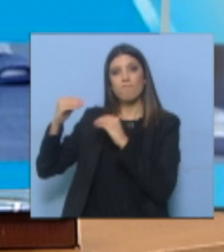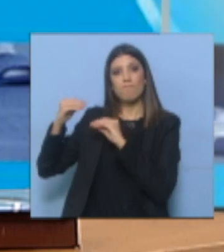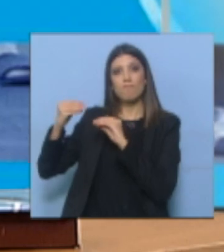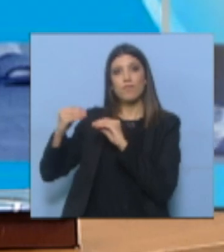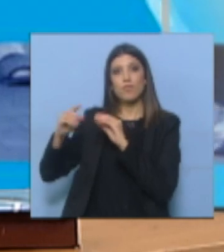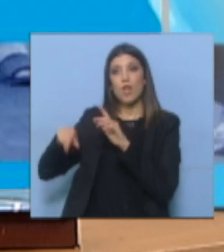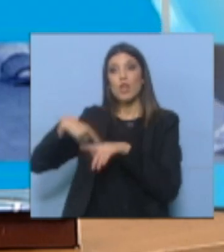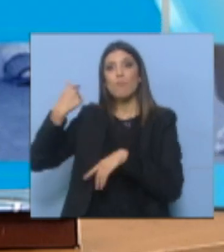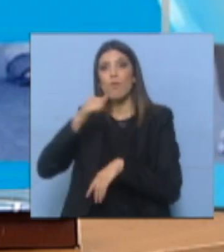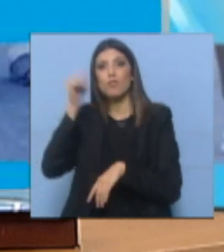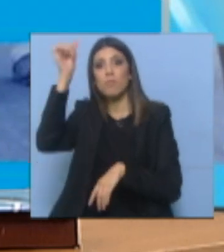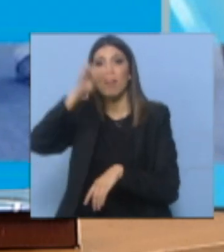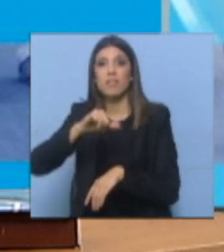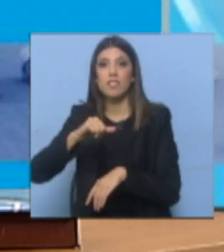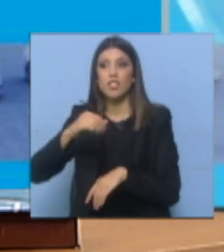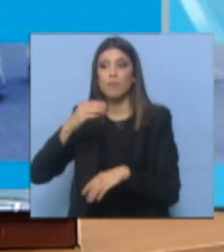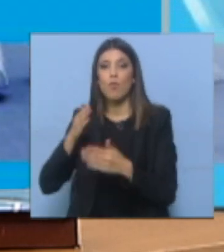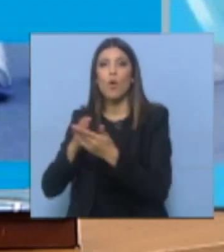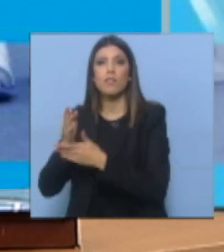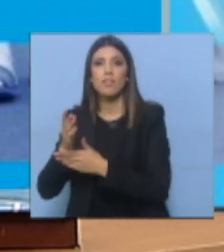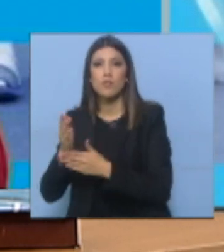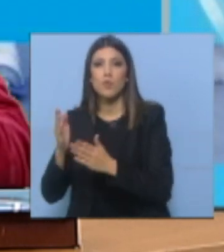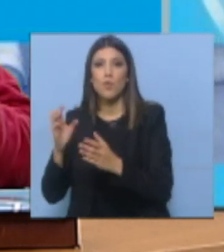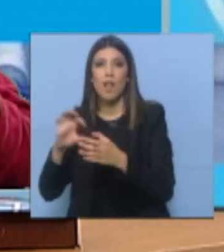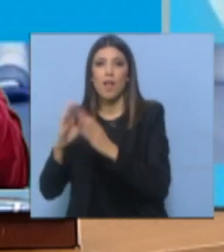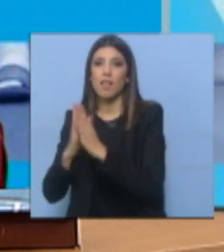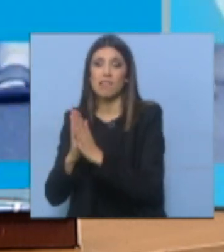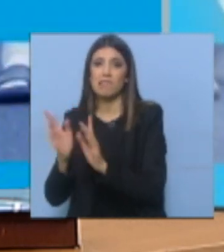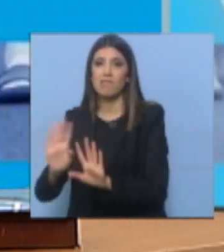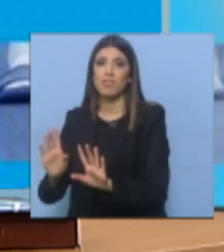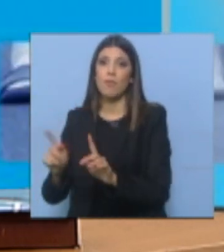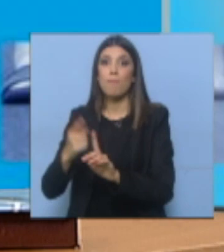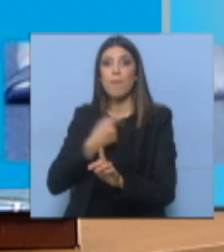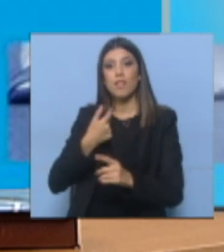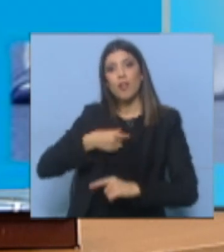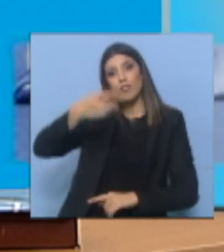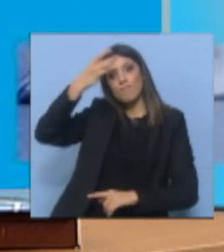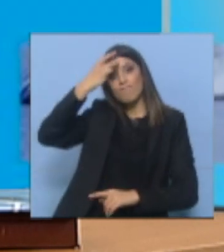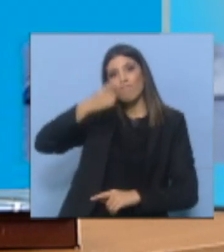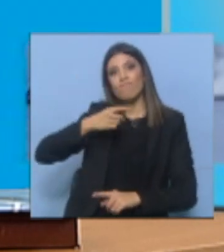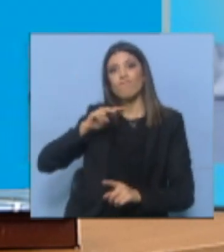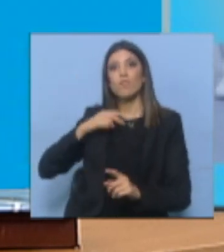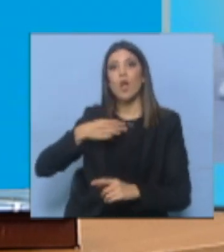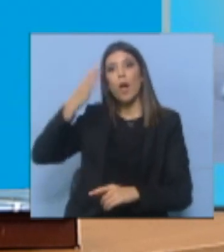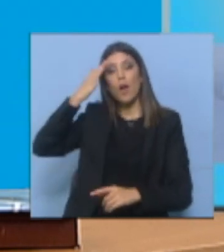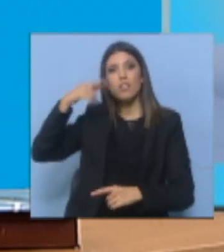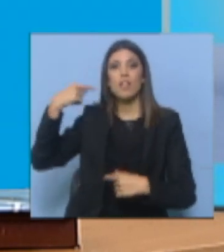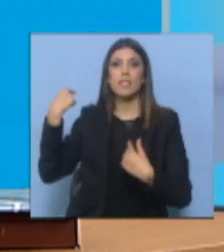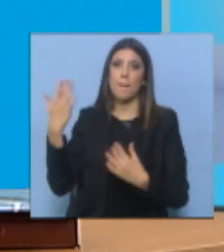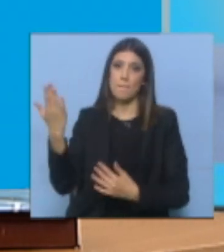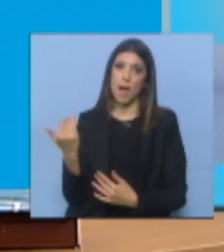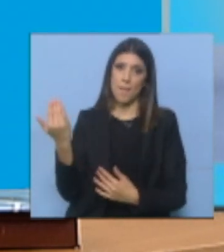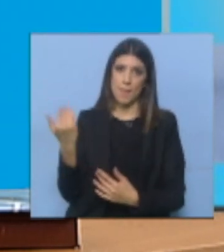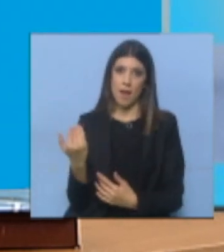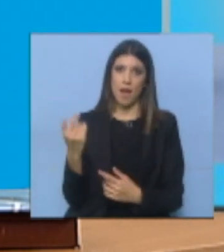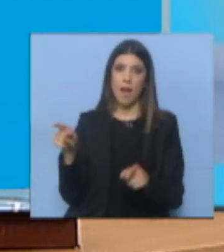Portanto, nós precisamos de todos tomar consciência disso. E à medida que acompanhamos os catecúmenos e rezamos com eles e os vemos